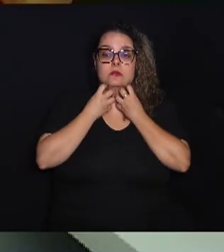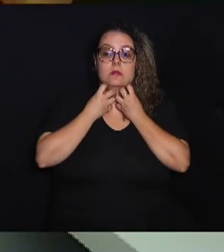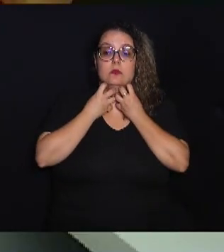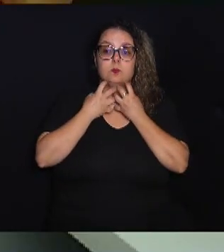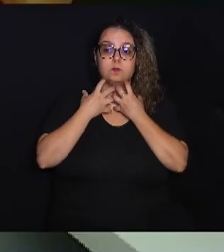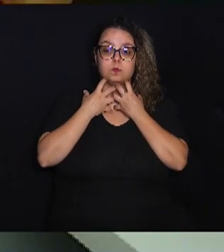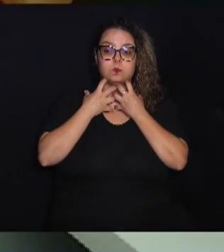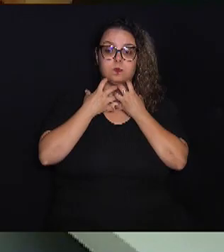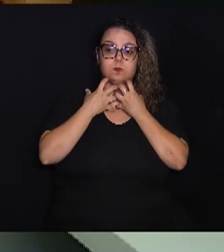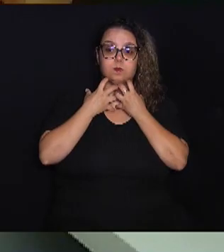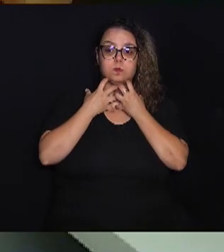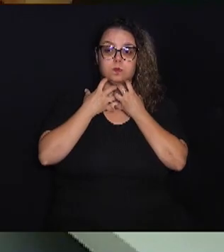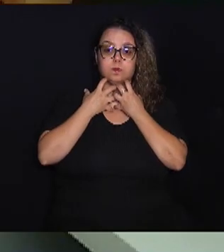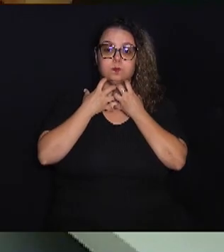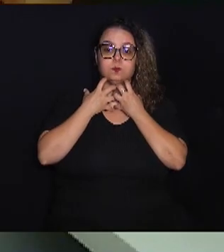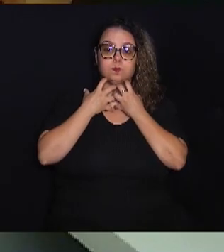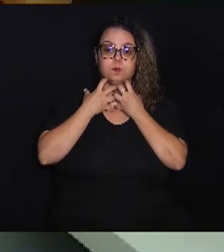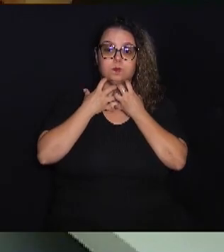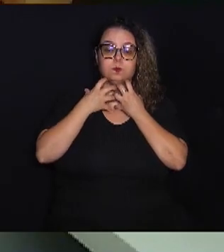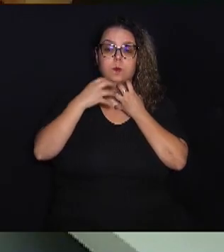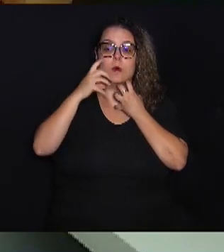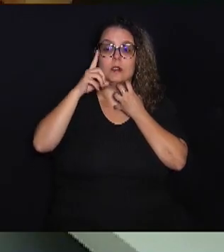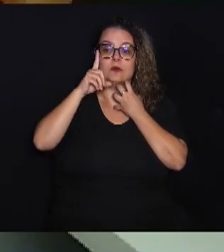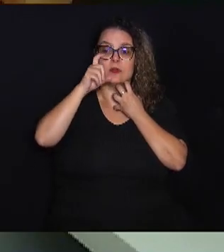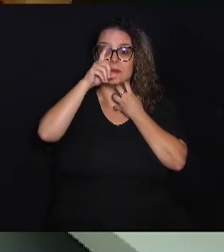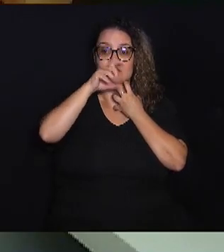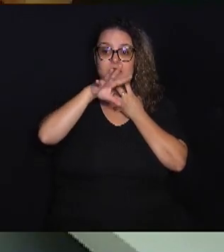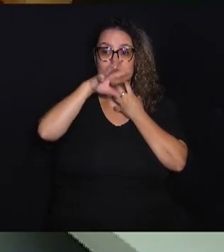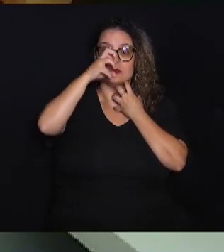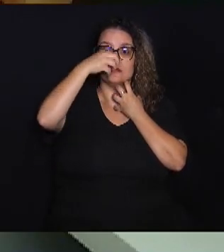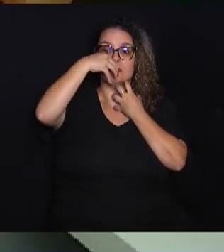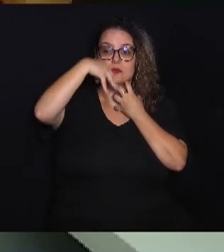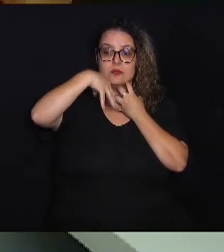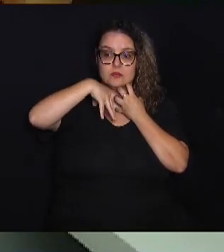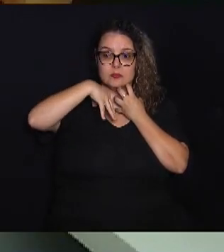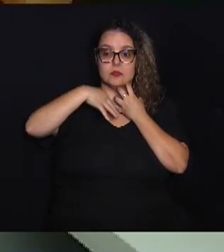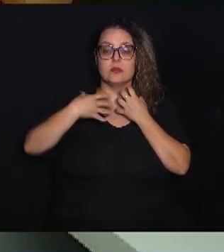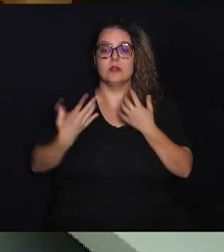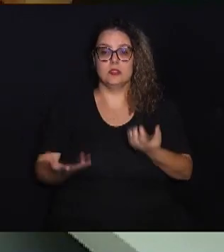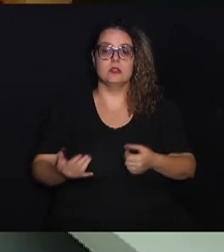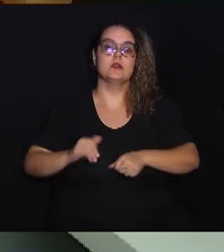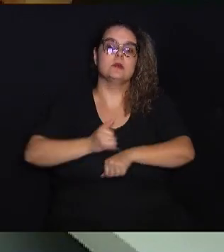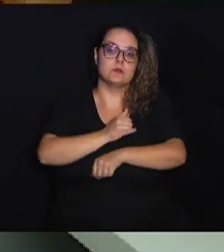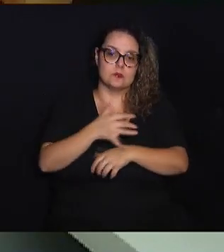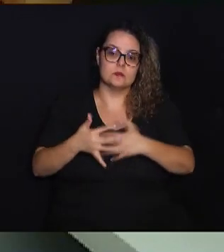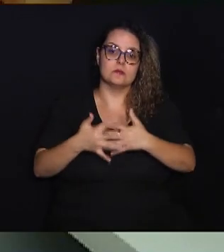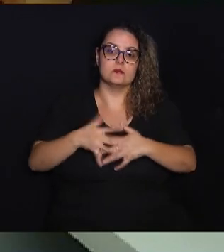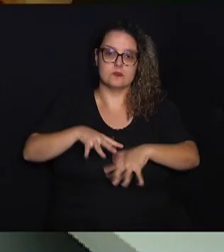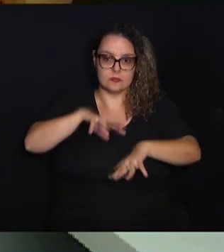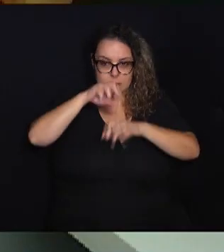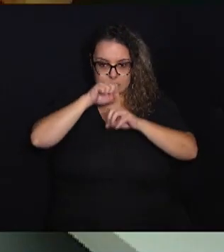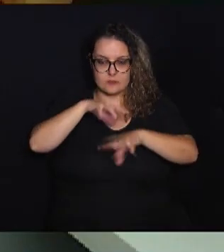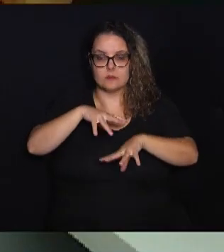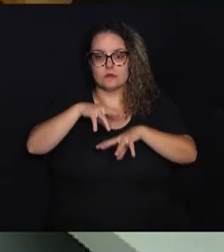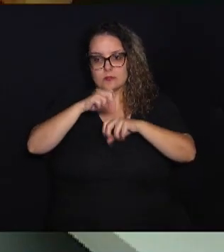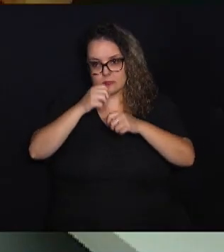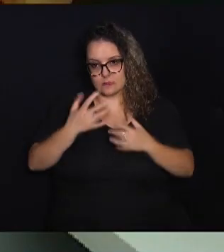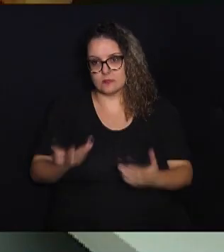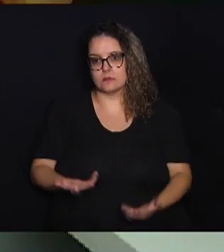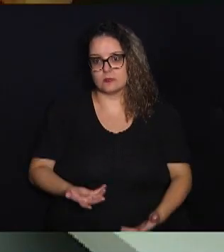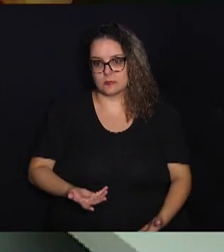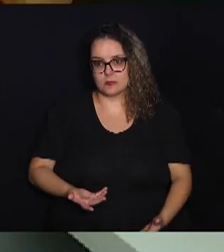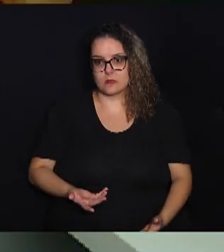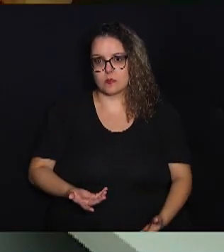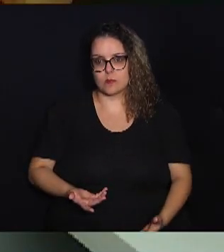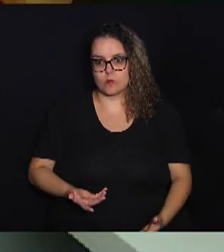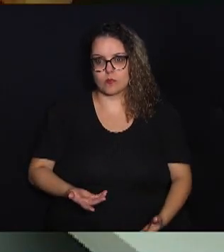aspas, dessa via aérea que fica mais estreita, né? Então, a obesidade, ela atrapalha a respiração. E aí,